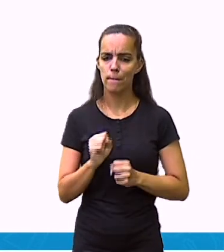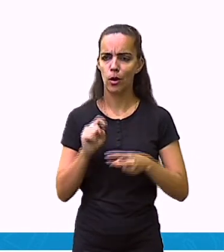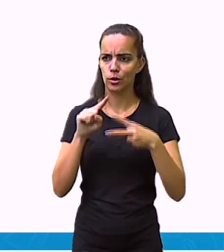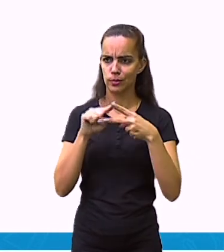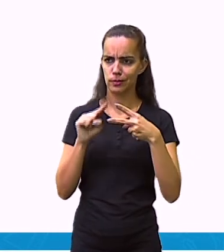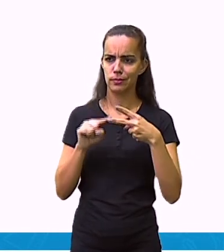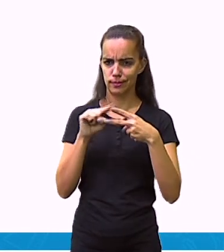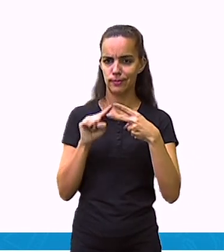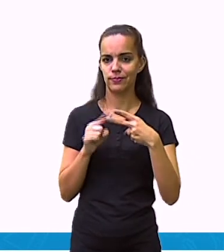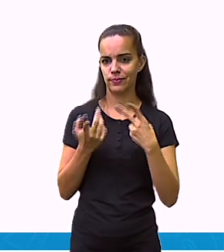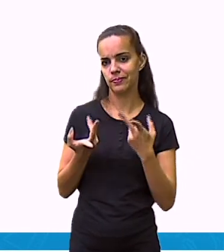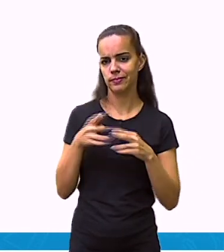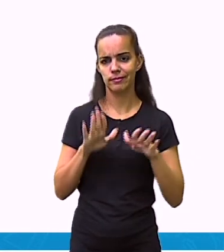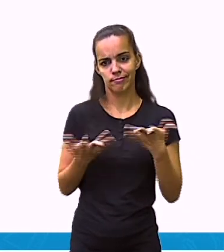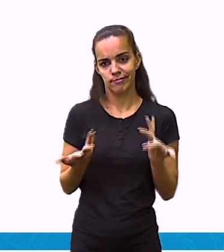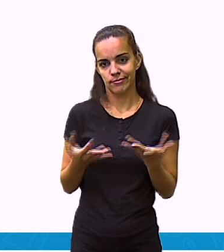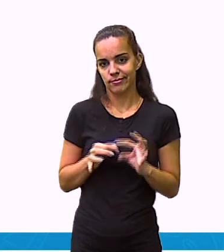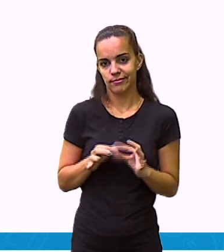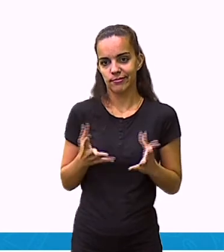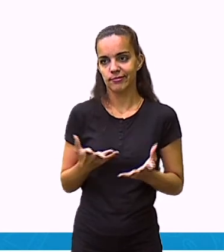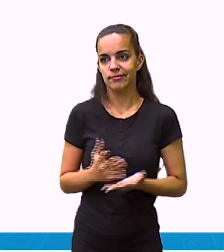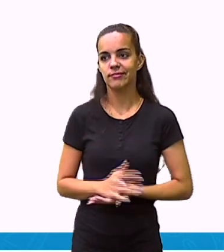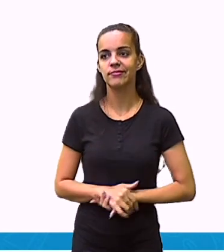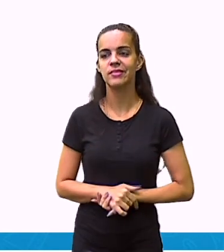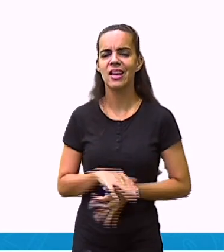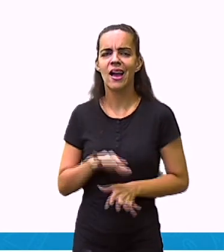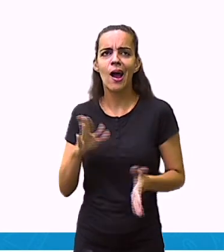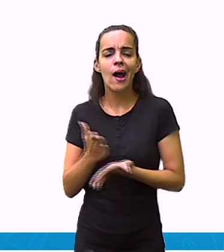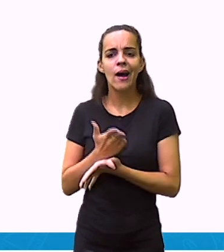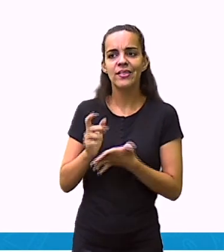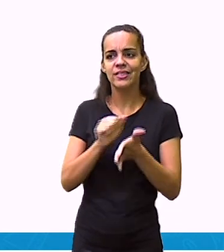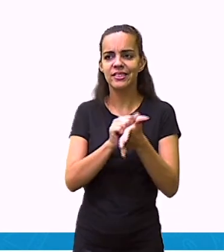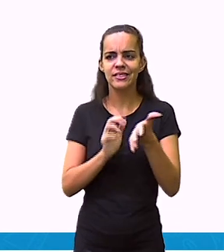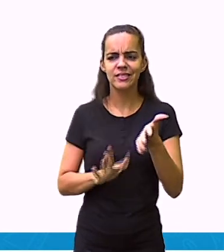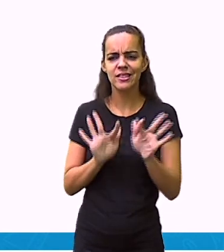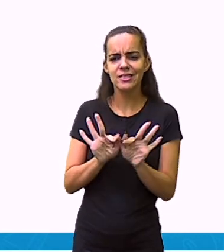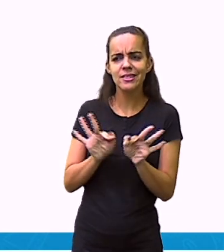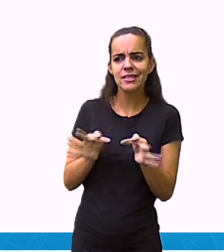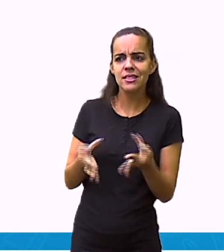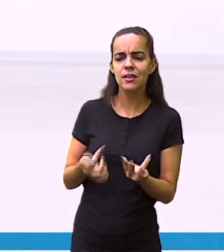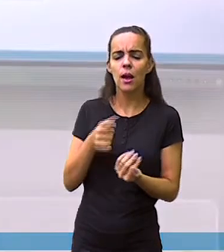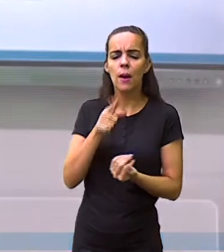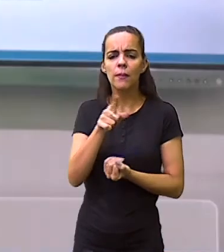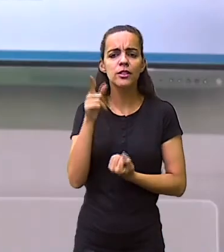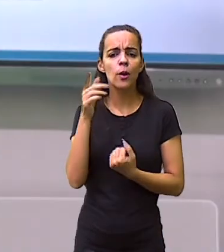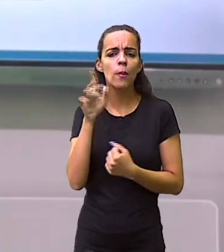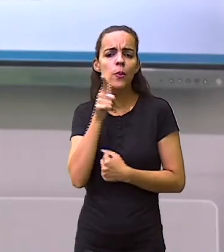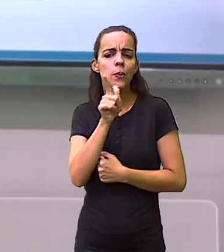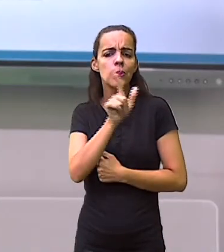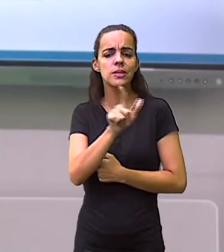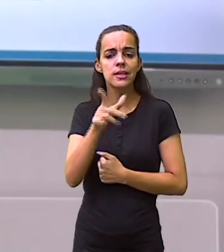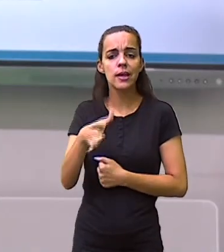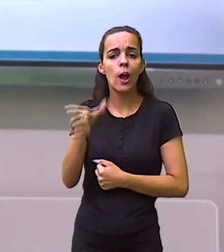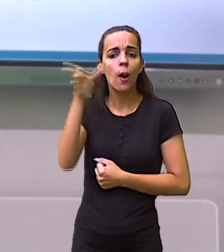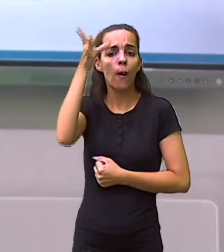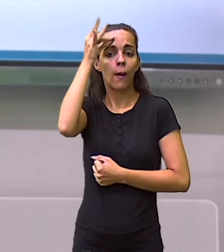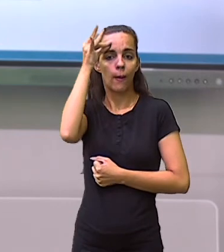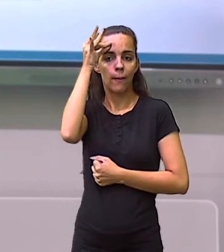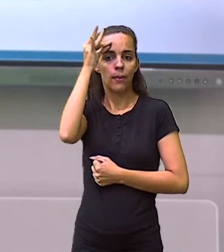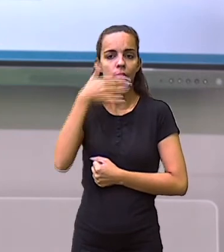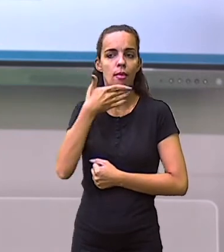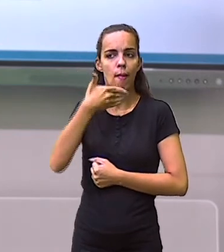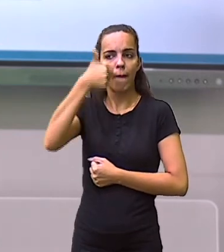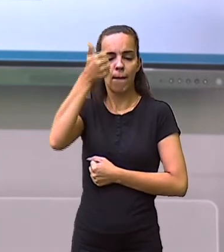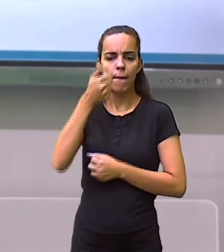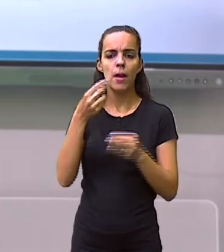marcou em ambos os espaços, né? Essa atividade simples é para você conseguir compreender e distinguir